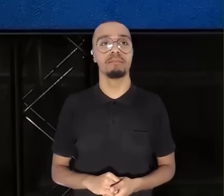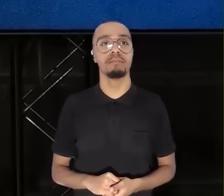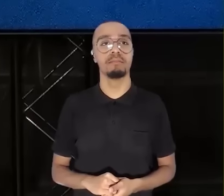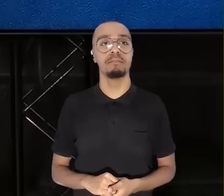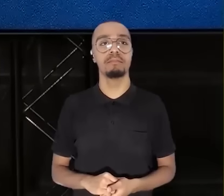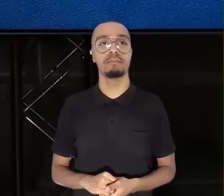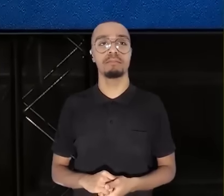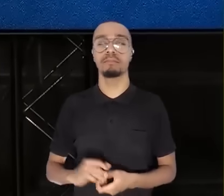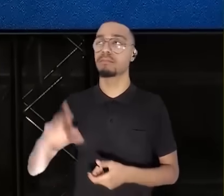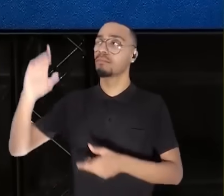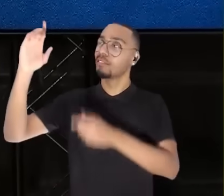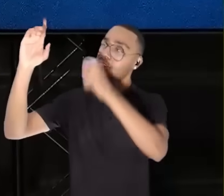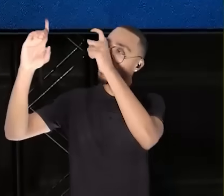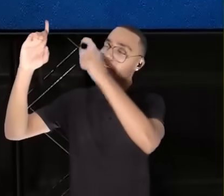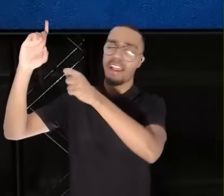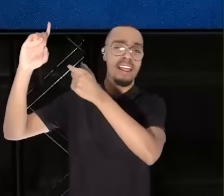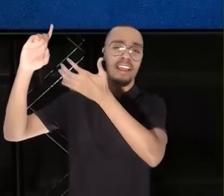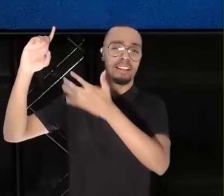Eu sou.